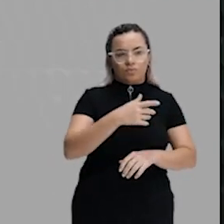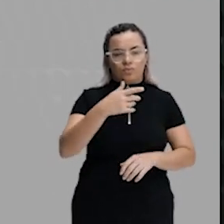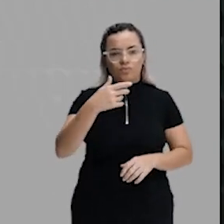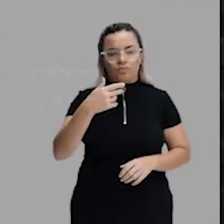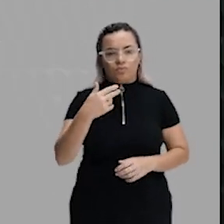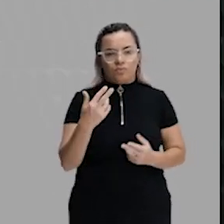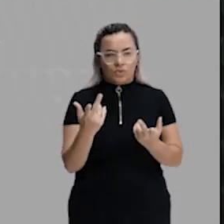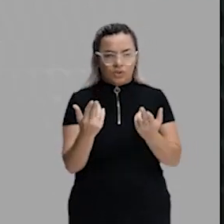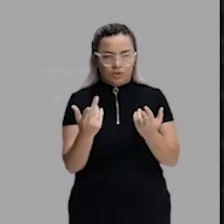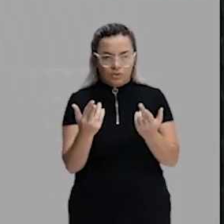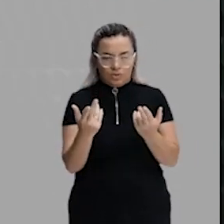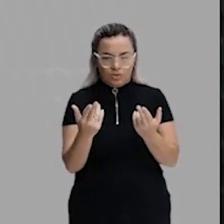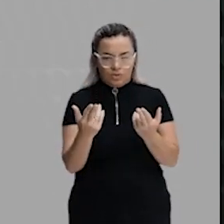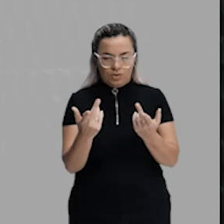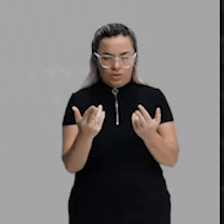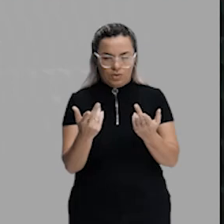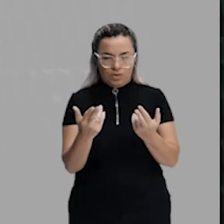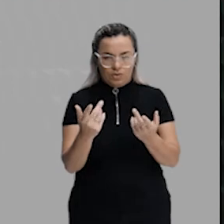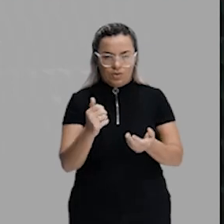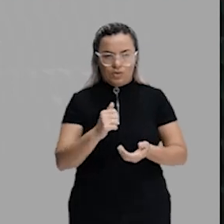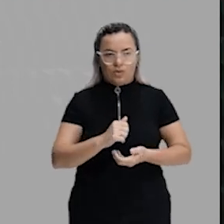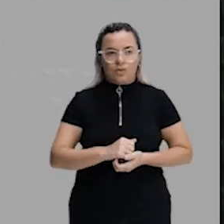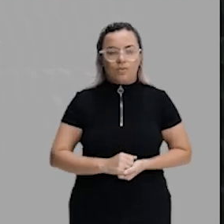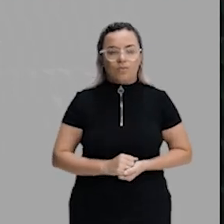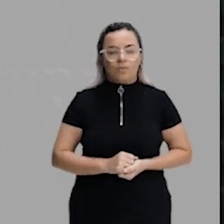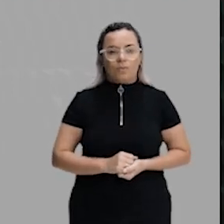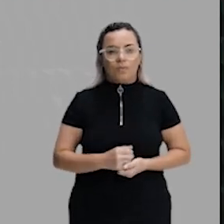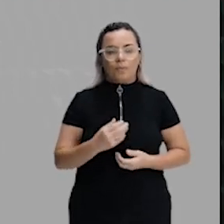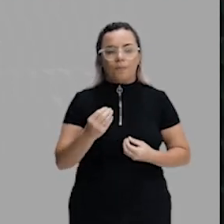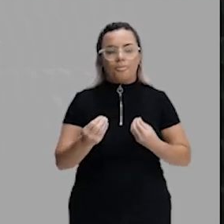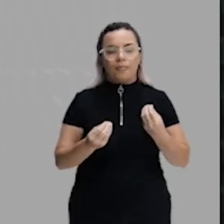iguais. Para resistores iguais, ó.